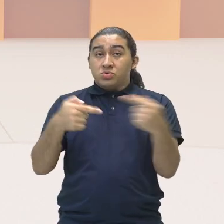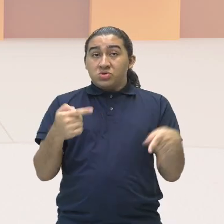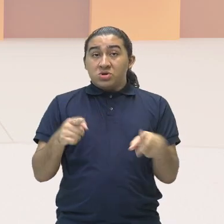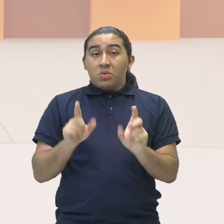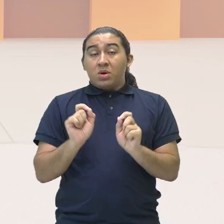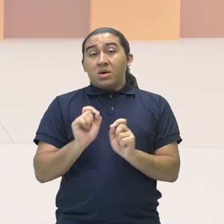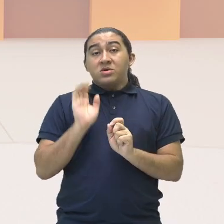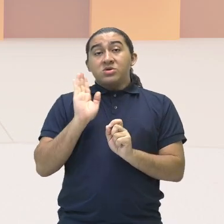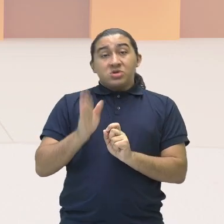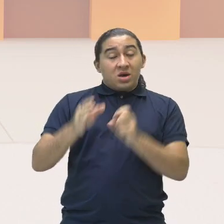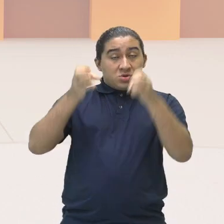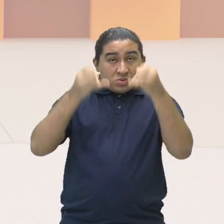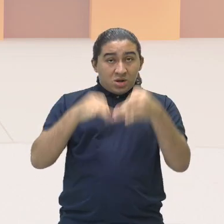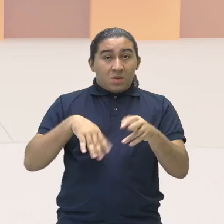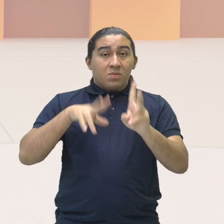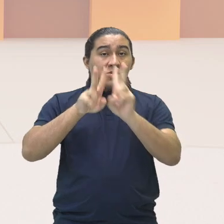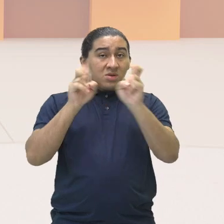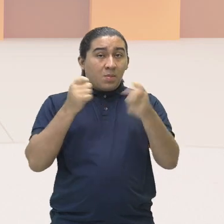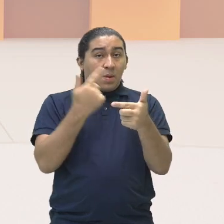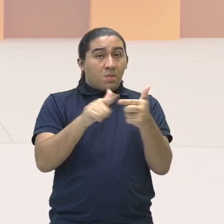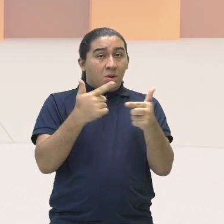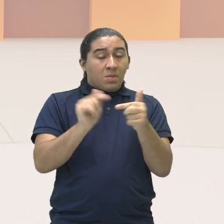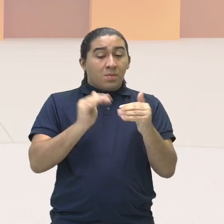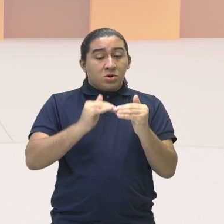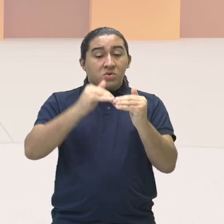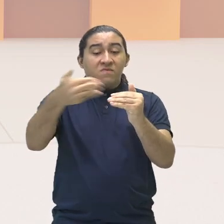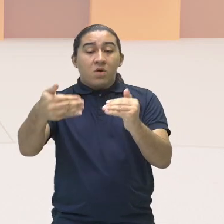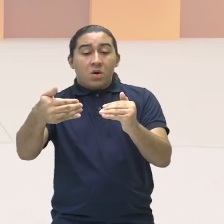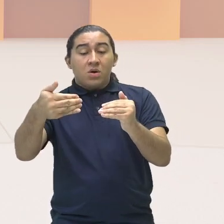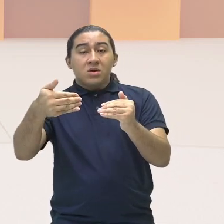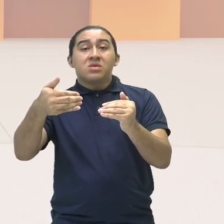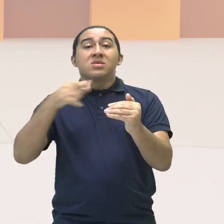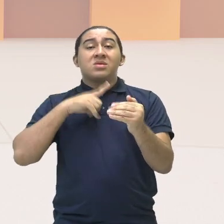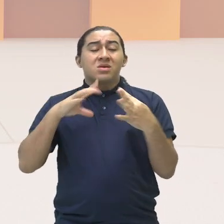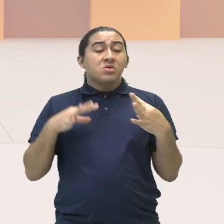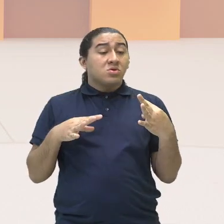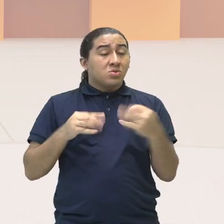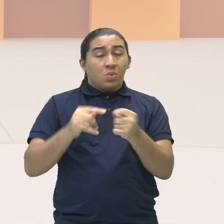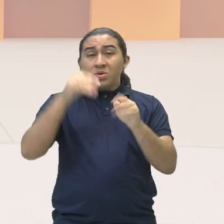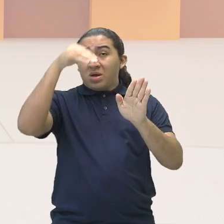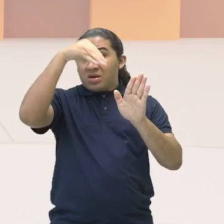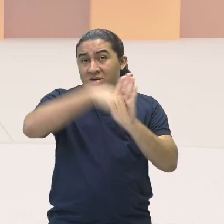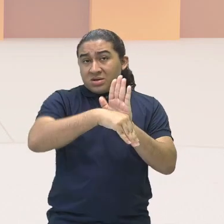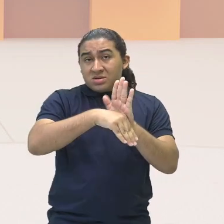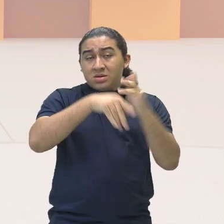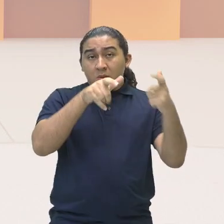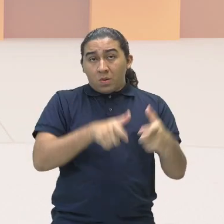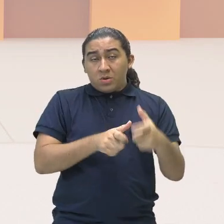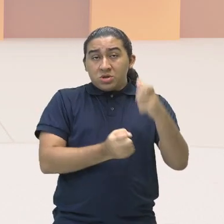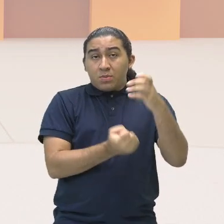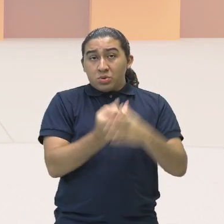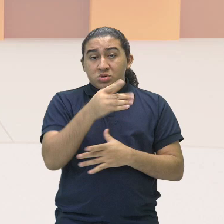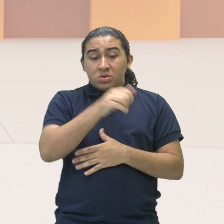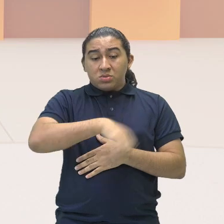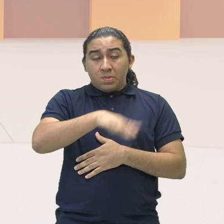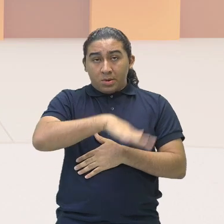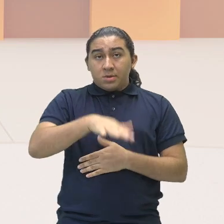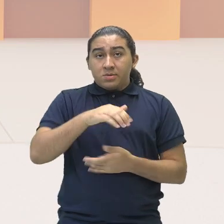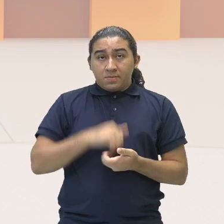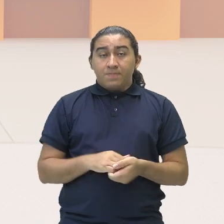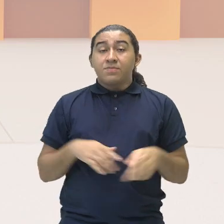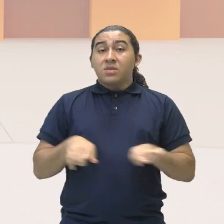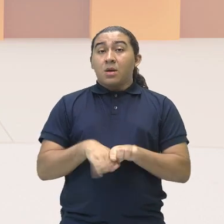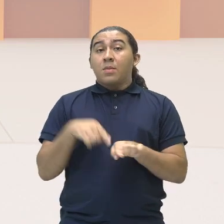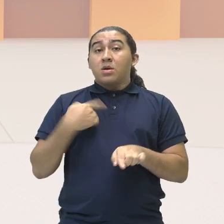problemas externos que causaram toda essa crise na produção local. E a gente observa